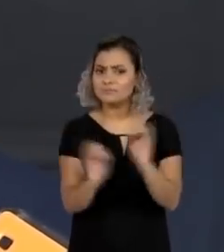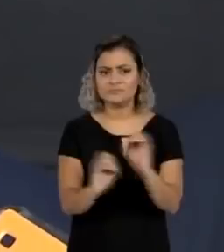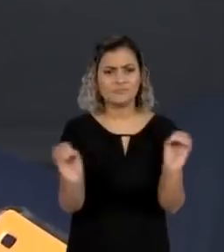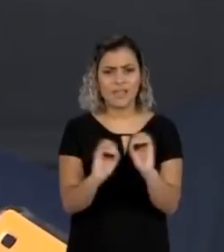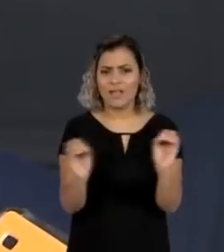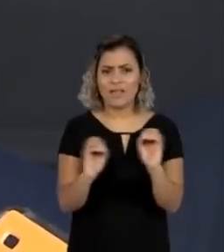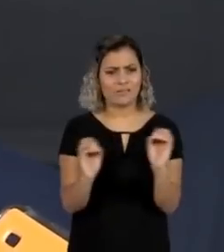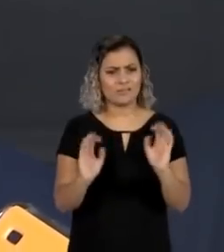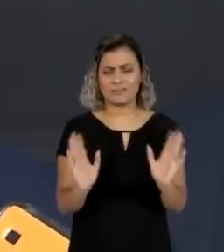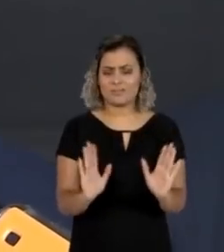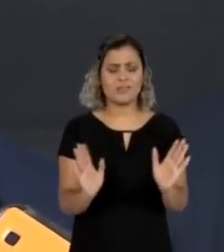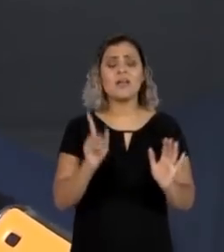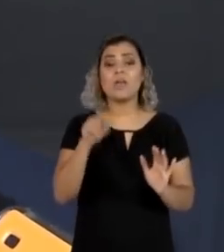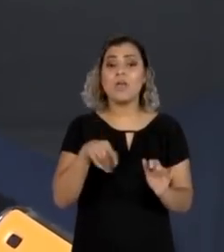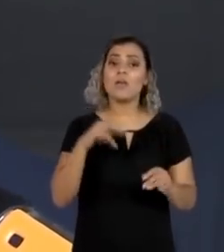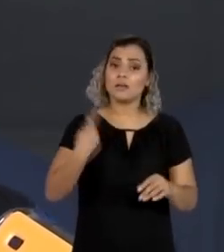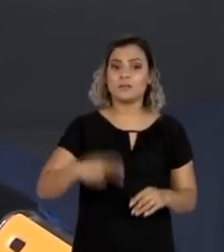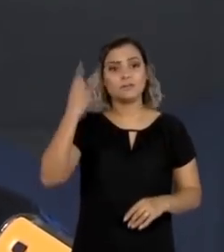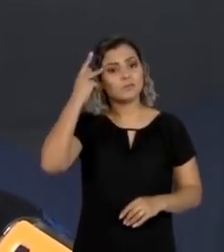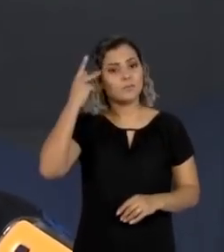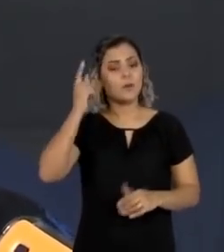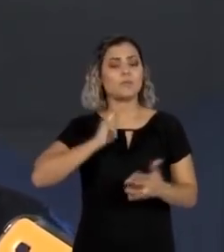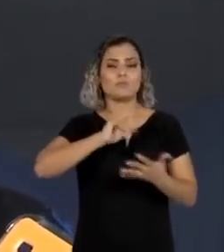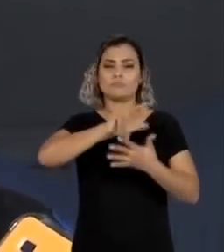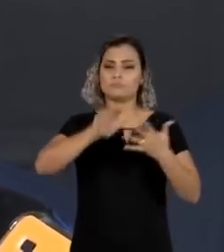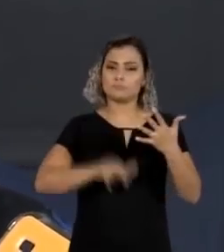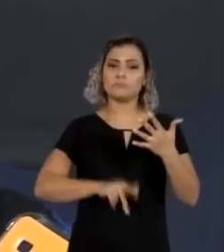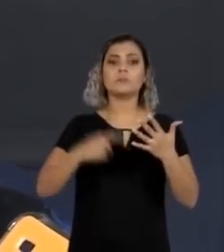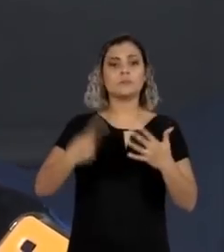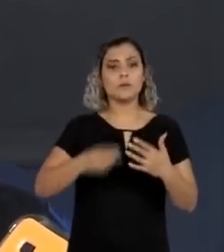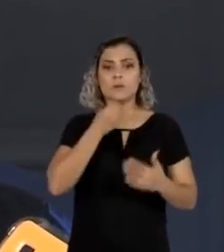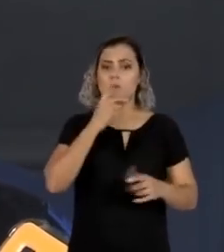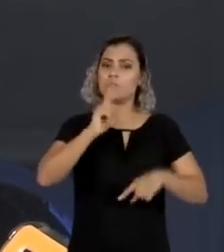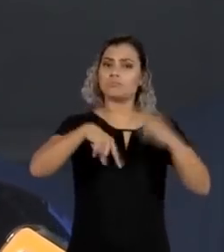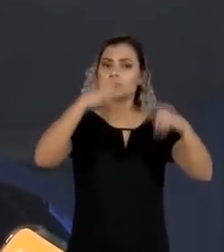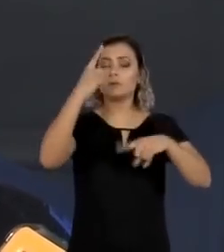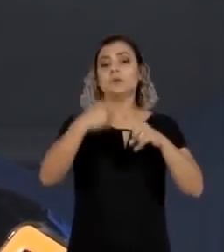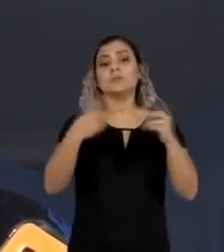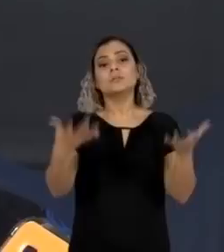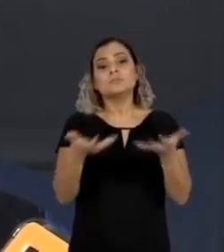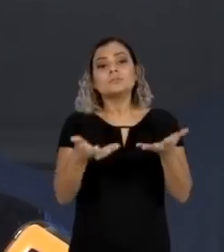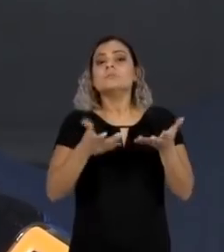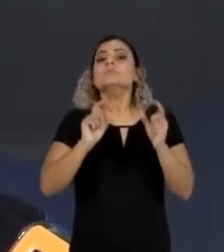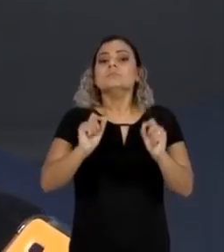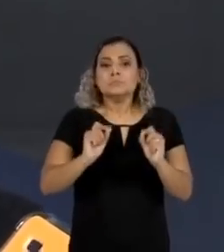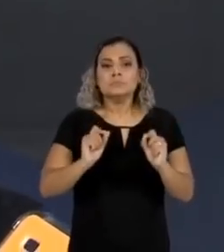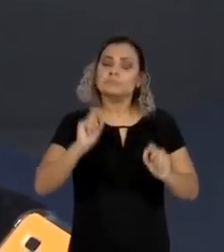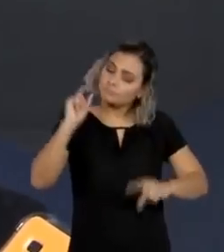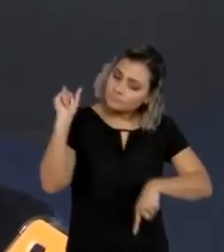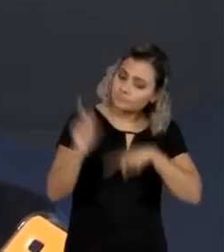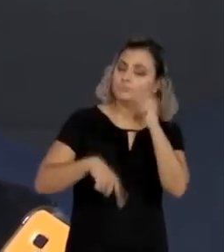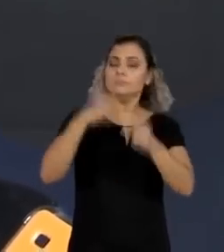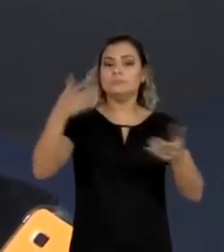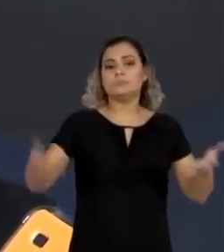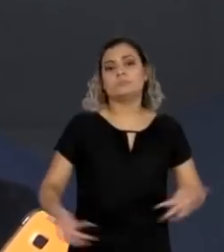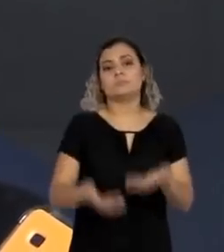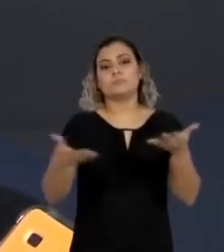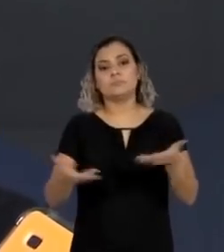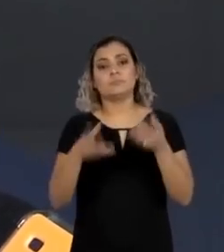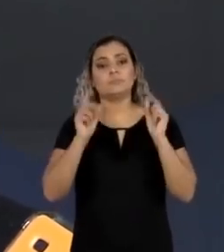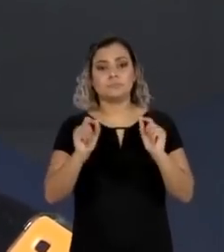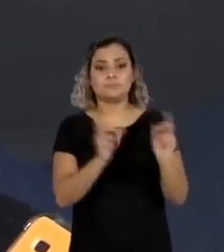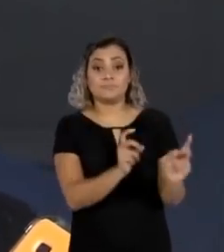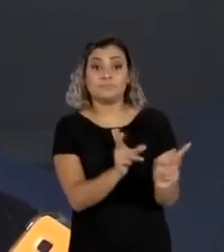outro evento que já se realiza em São Paulo e outros estados, e muito bem, por sinal, mas colocar uma alavanca turbinada para